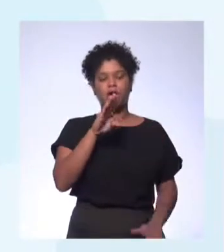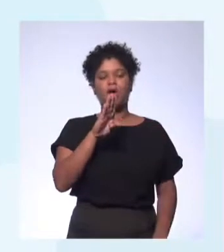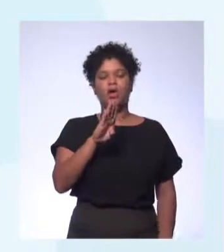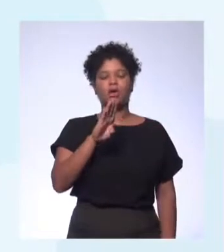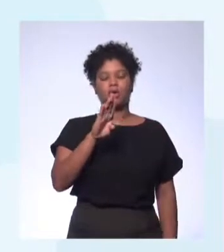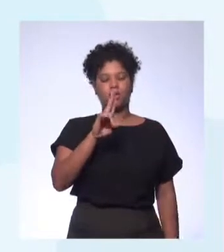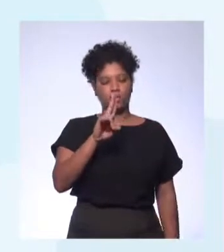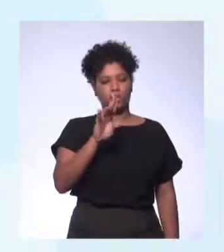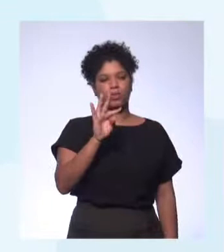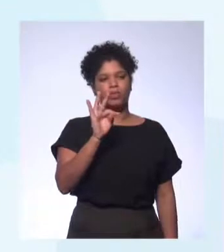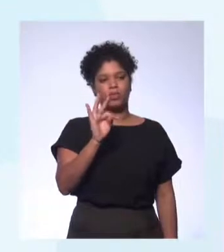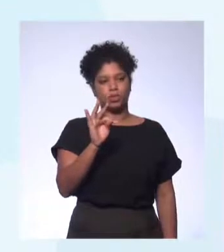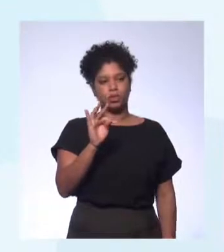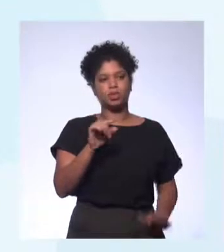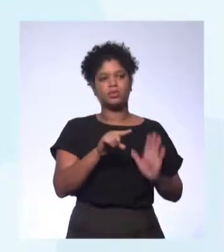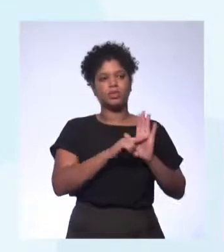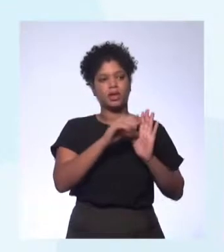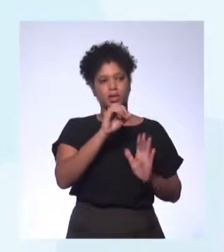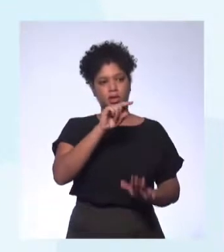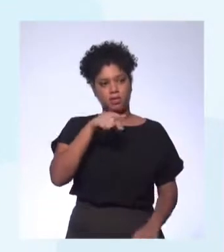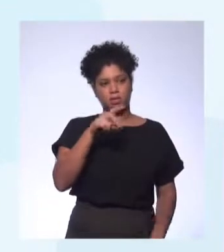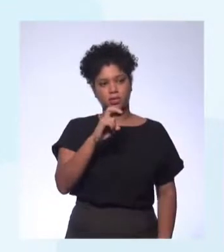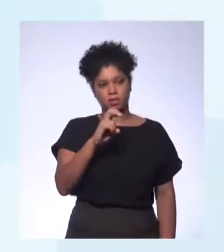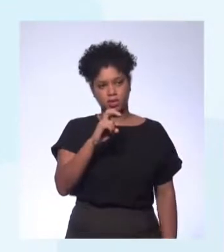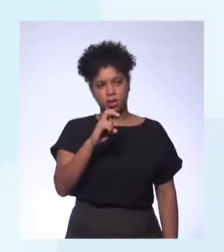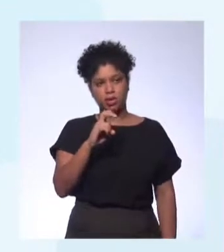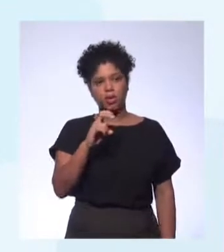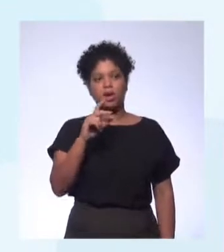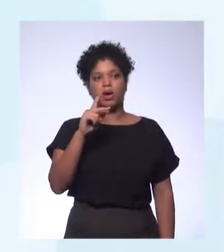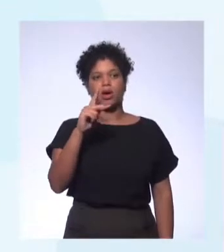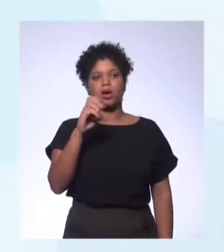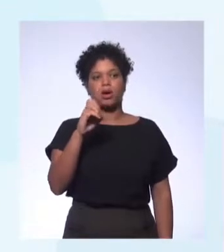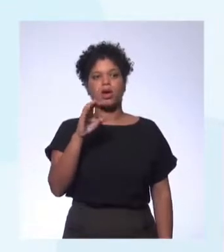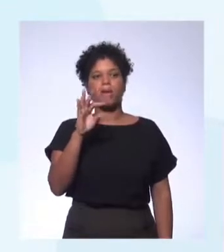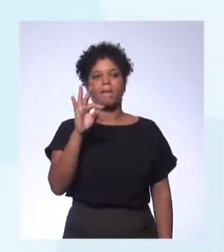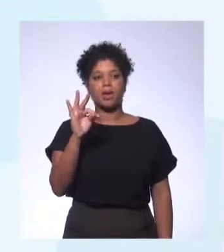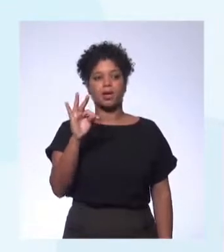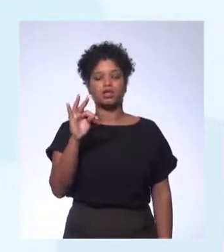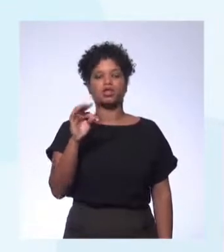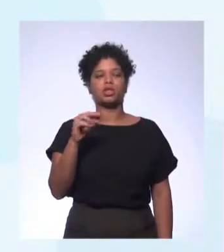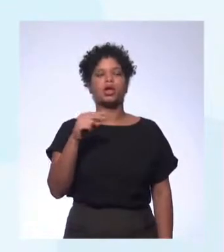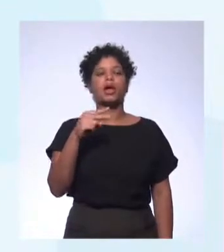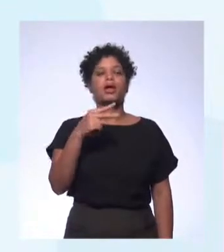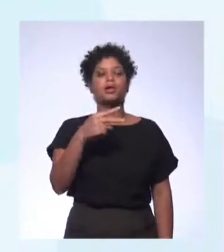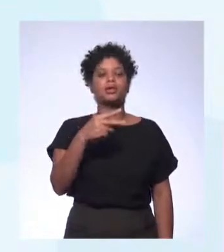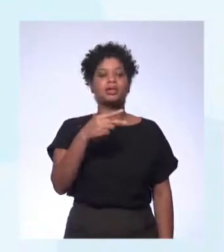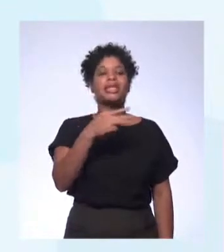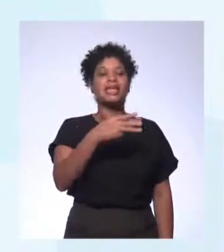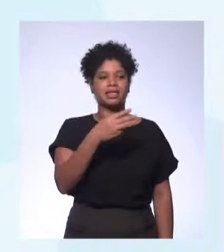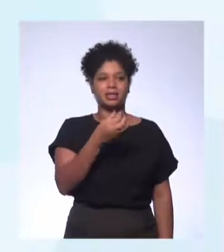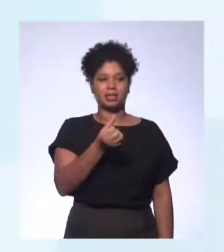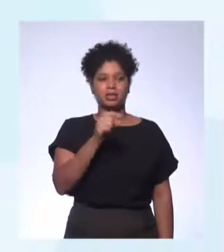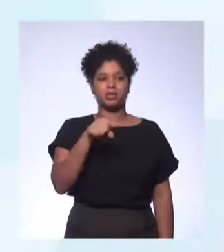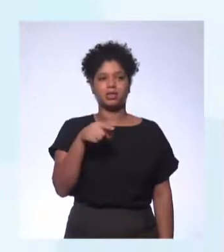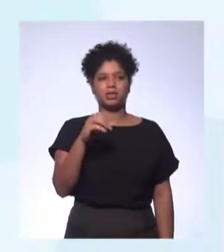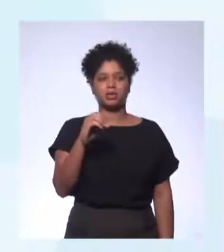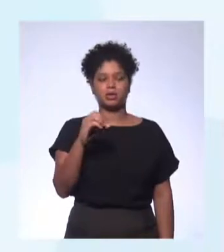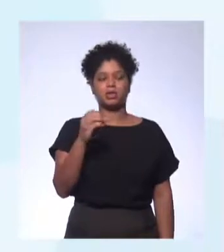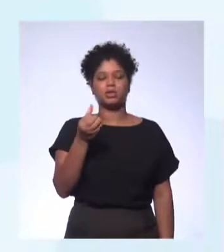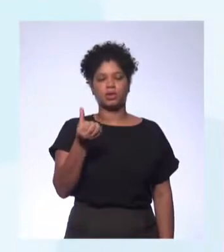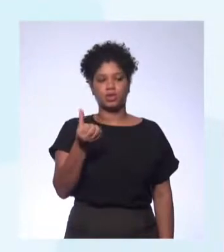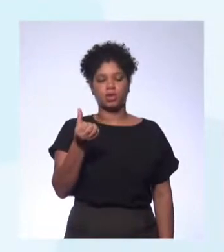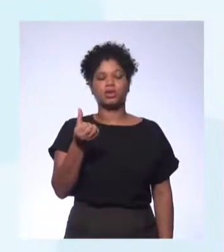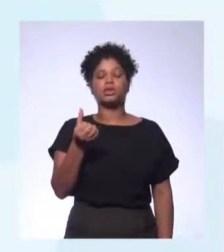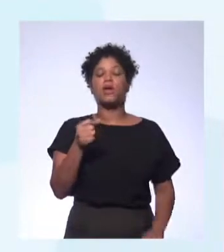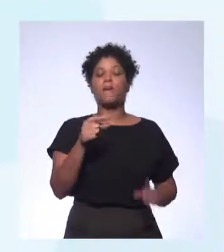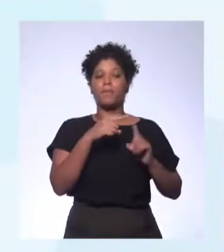propan o pentano aí 30,06 positivo porque aumenta aí a quantidade de